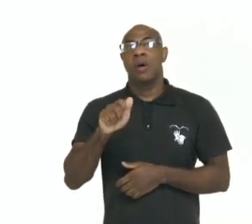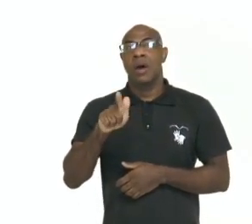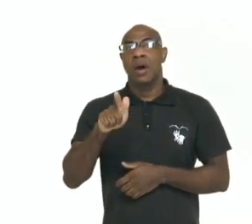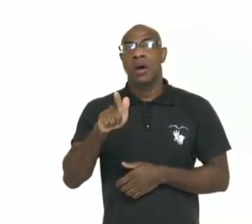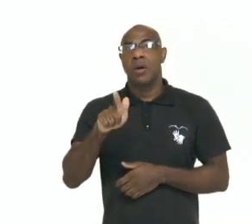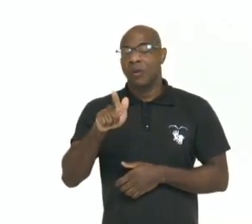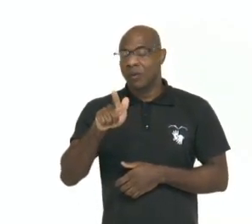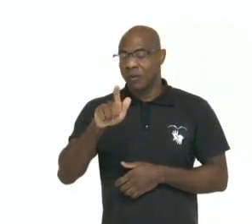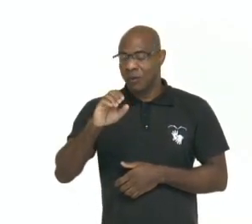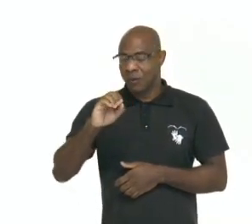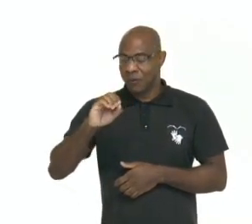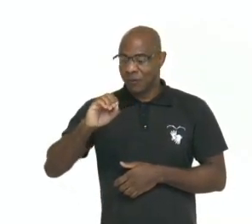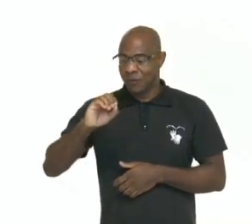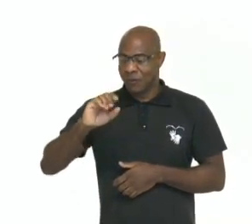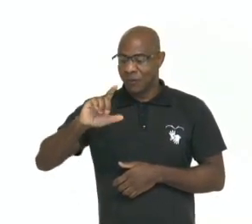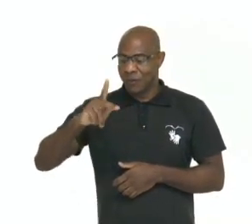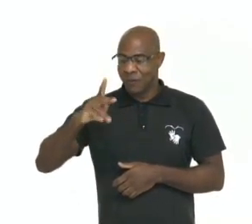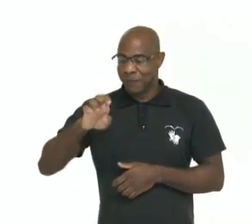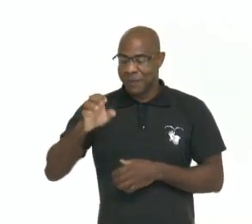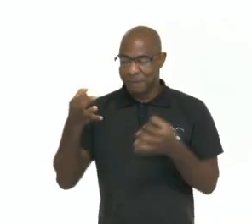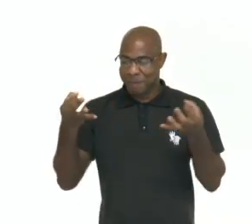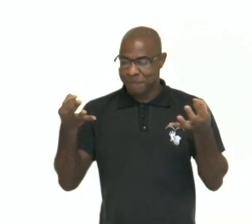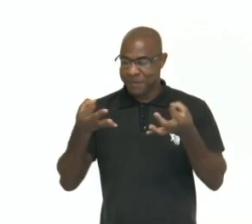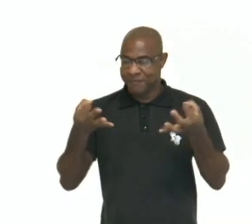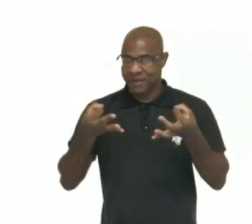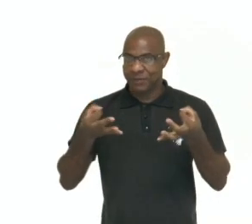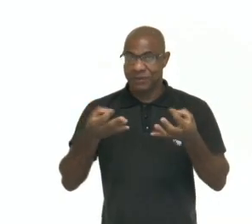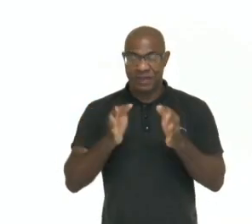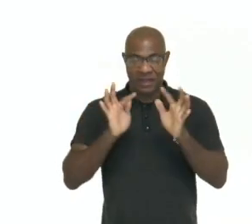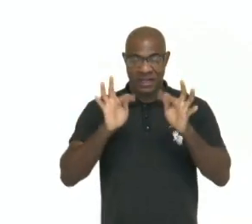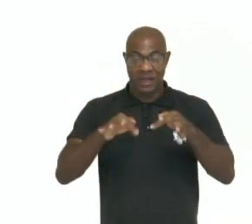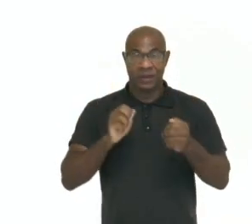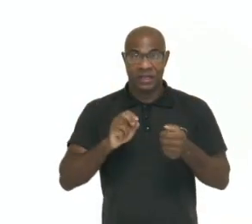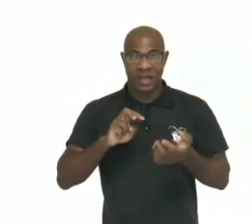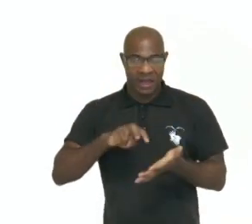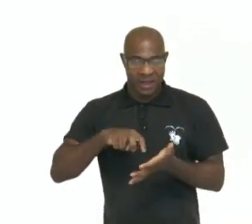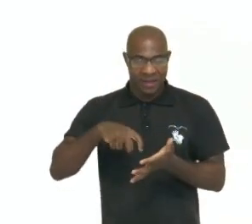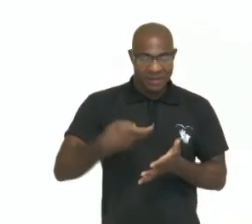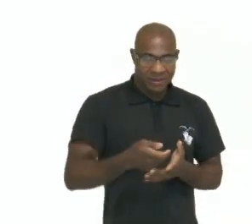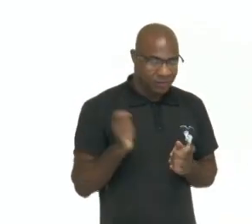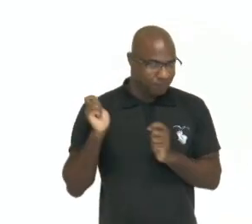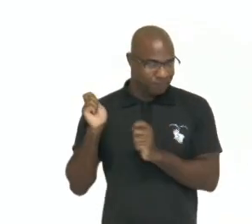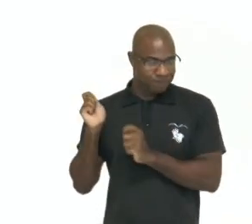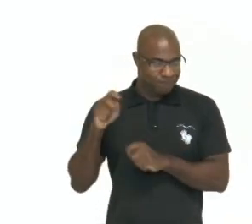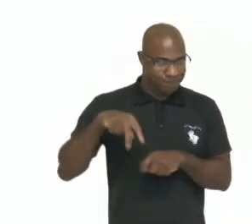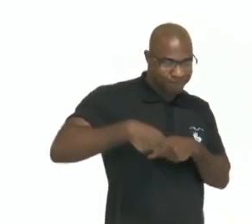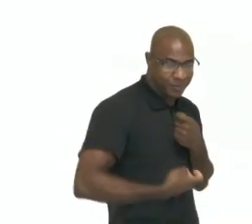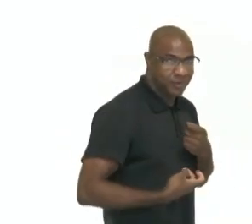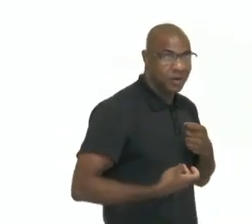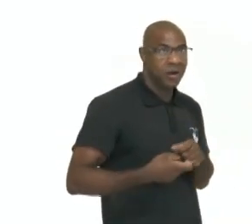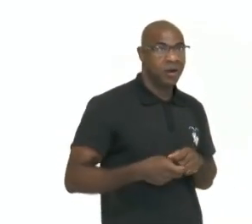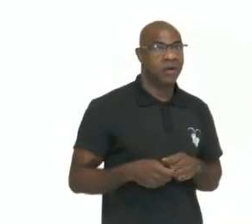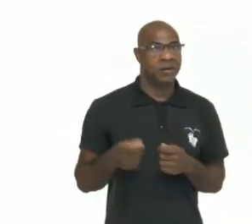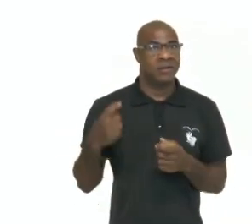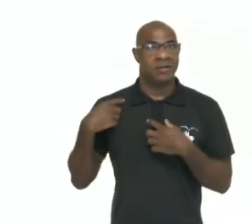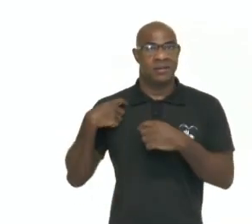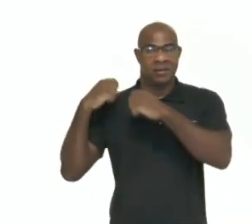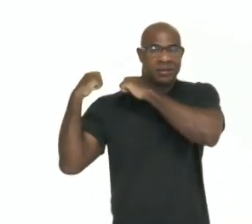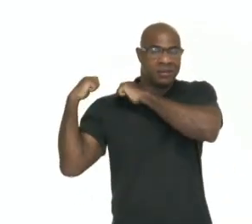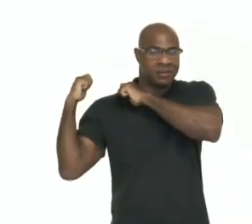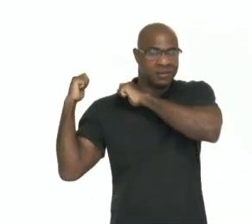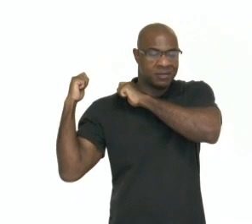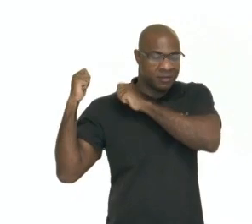e representa um ponto obtido ao derrubar o adversário de costas, com as costas no